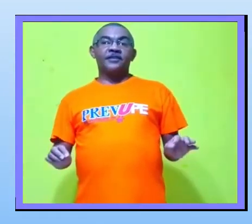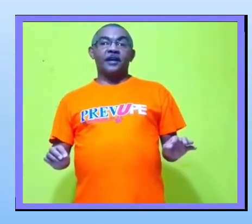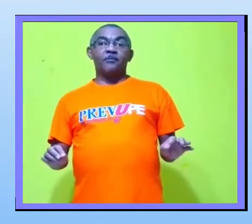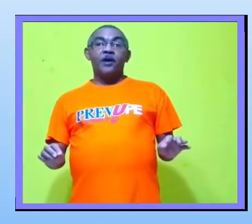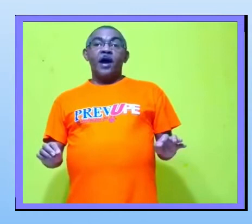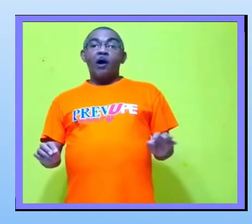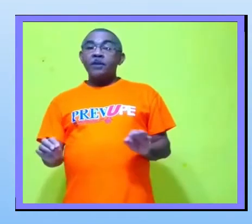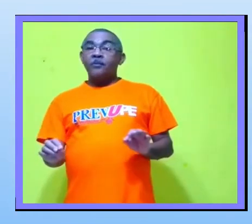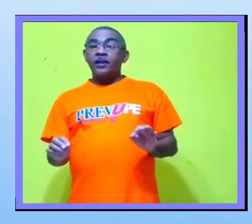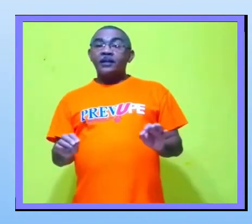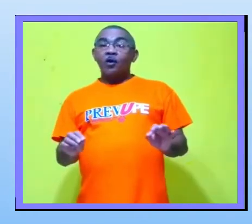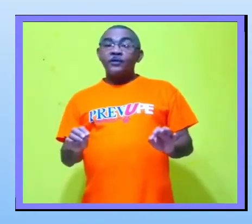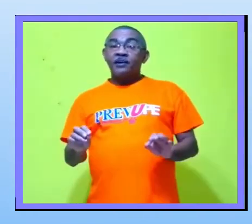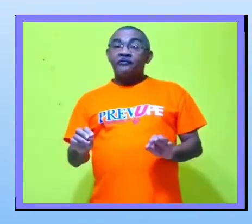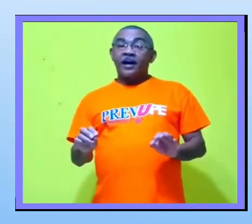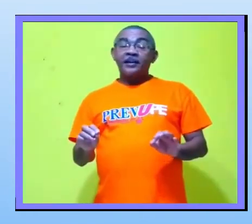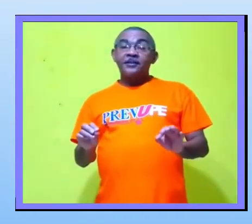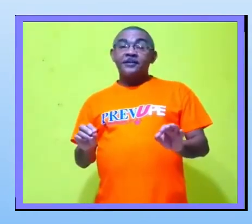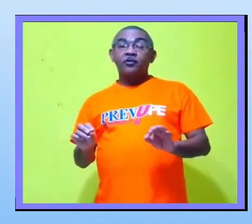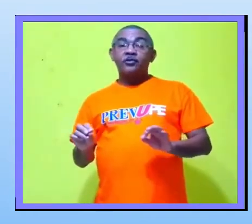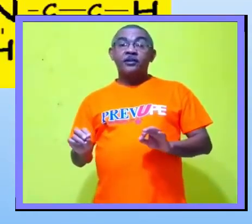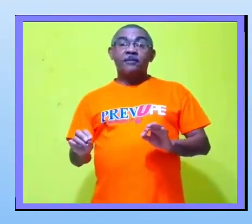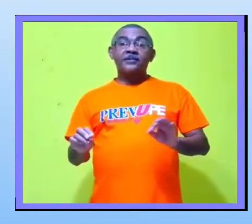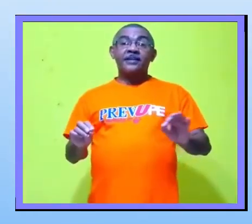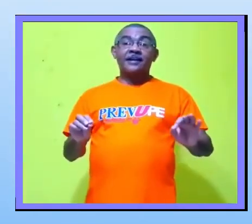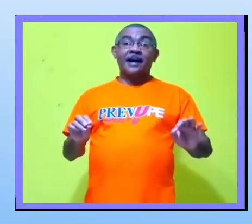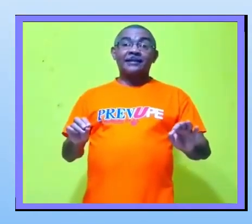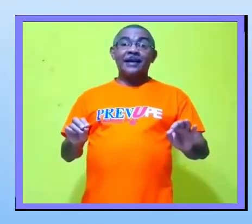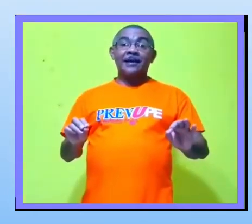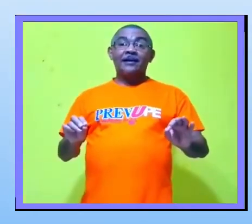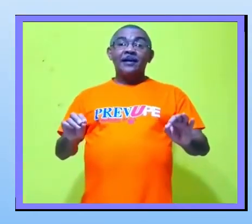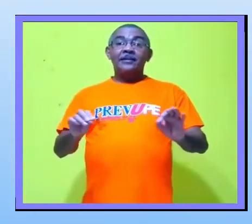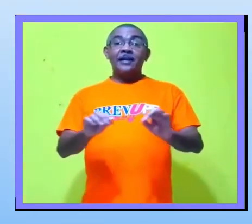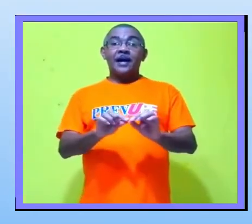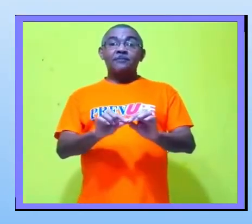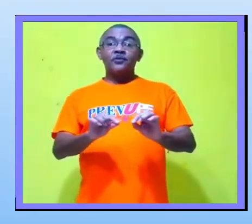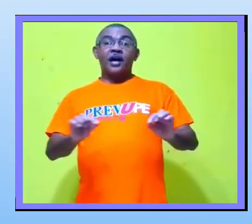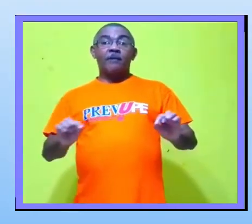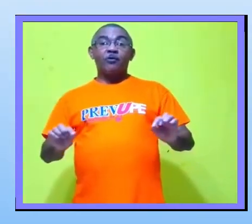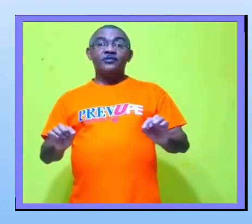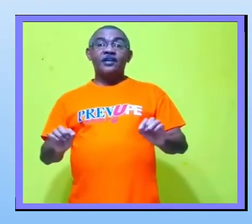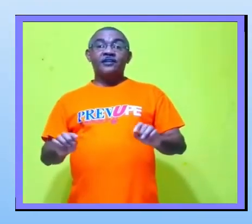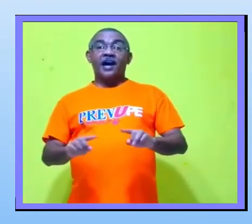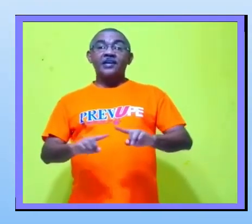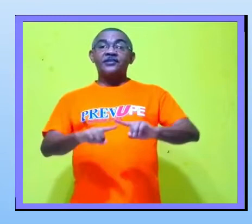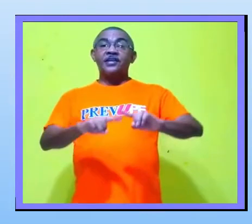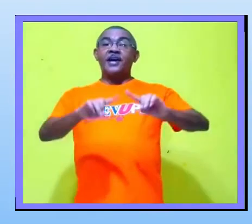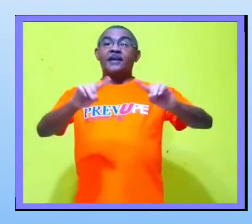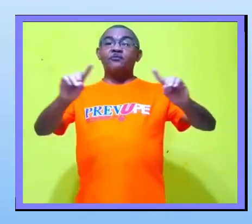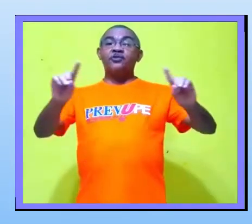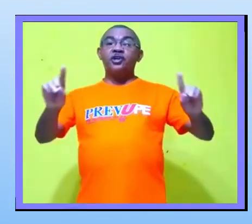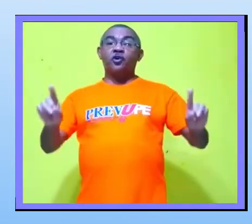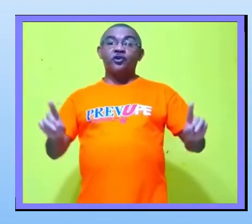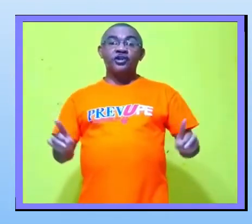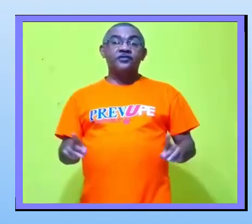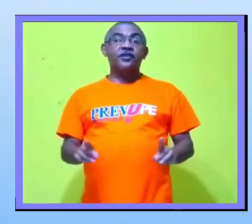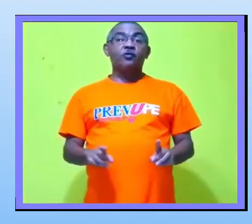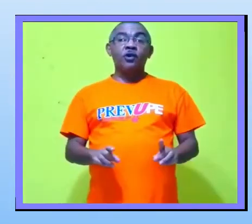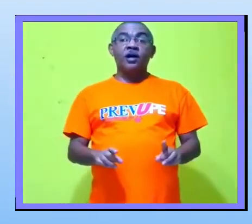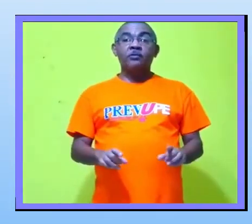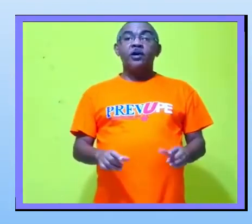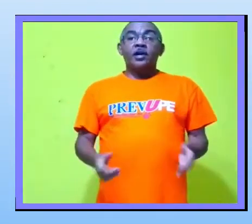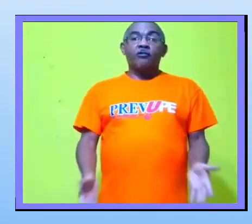vendo no exemplo. Alguém pode até observar aí e dizer, oxente, mas nessa cadeia tem átomos de carbono centrais, tem átomos de